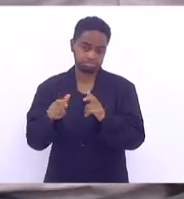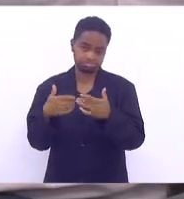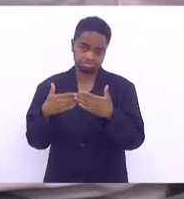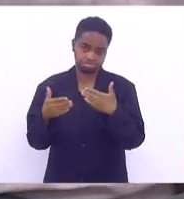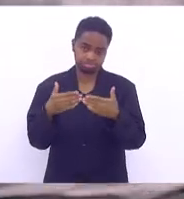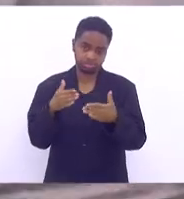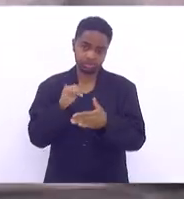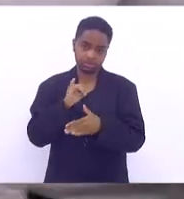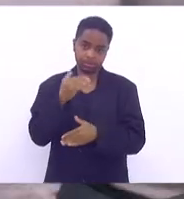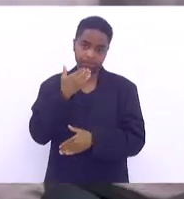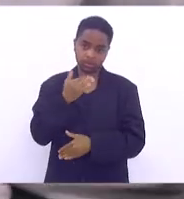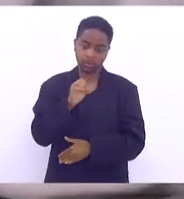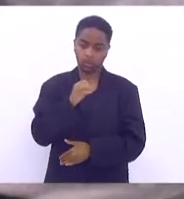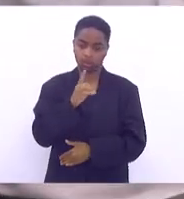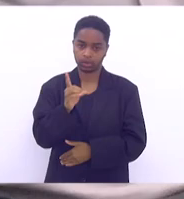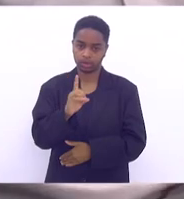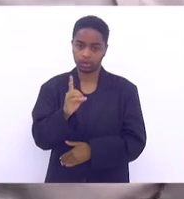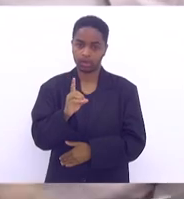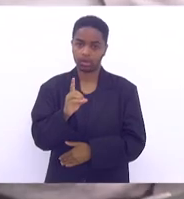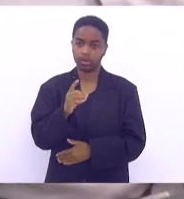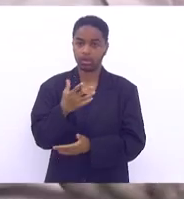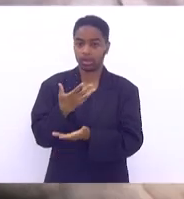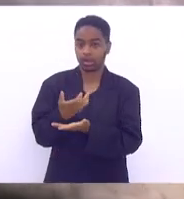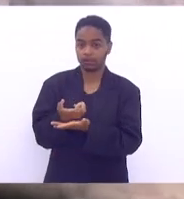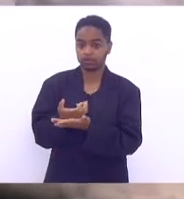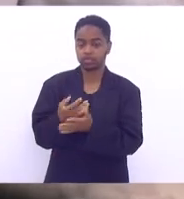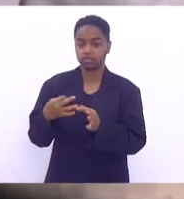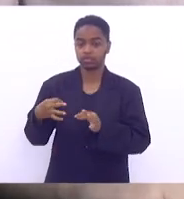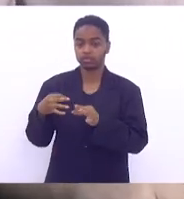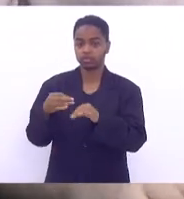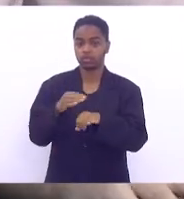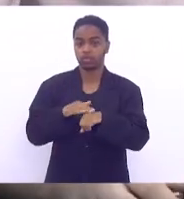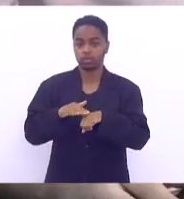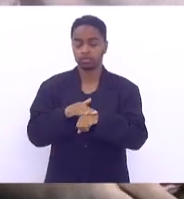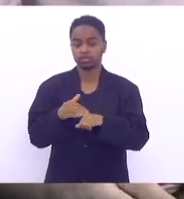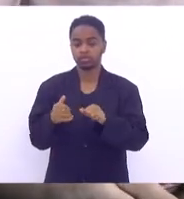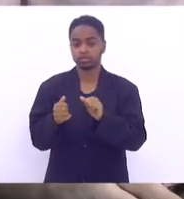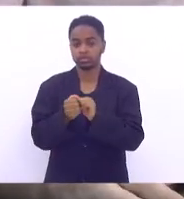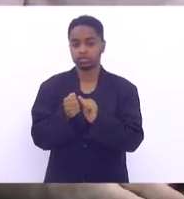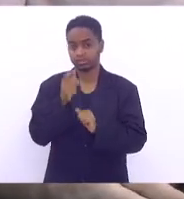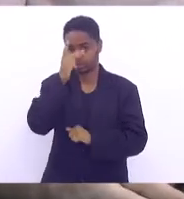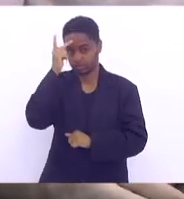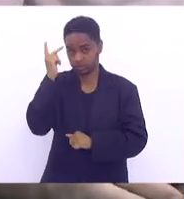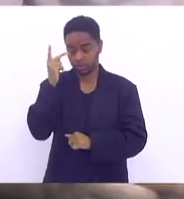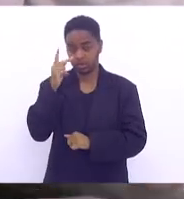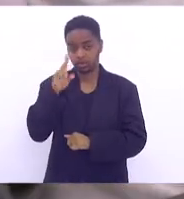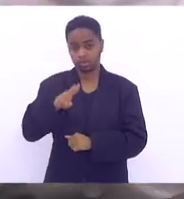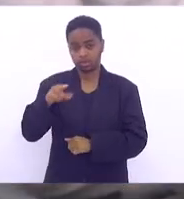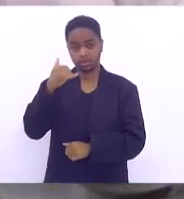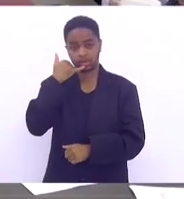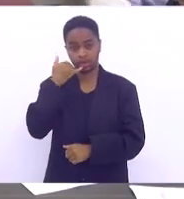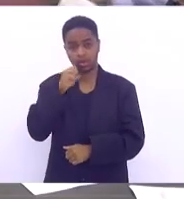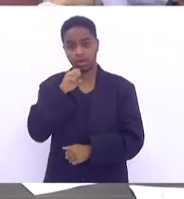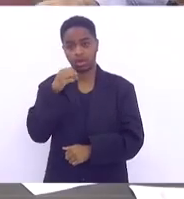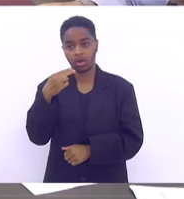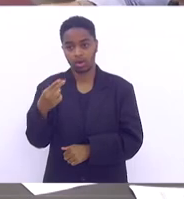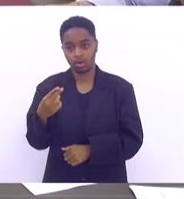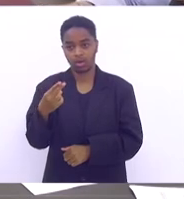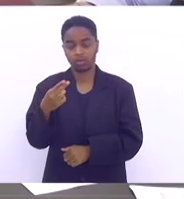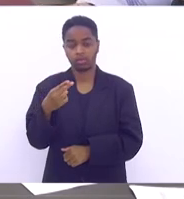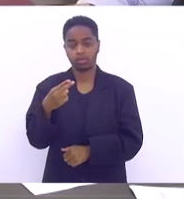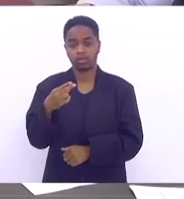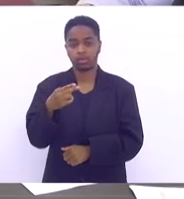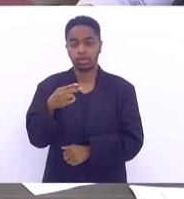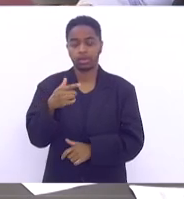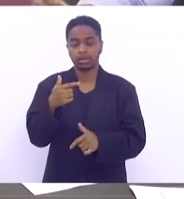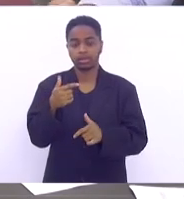independente de solicitação, a gravação das conversas com o atendente via telefone ou por meio de serviço de atendimento